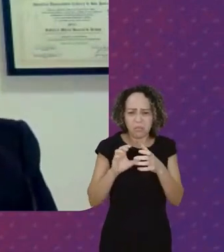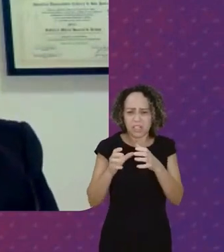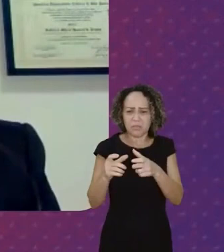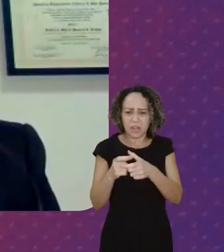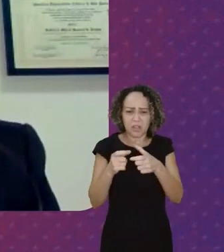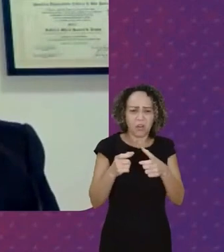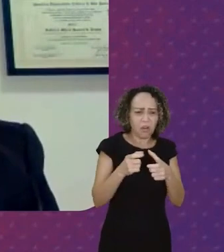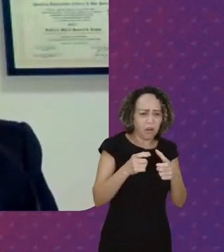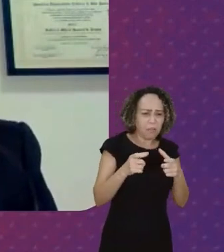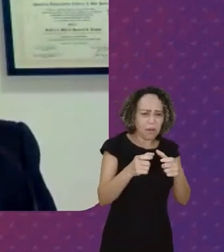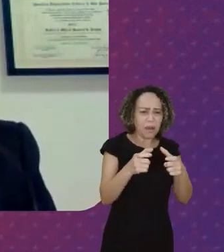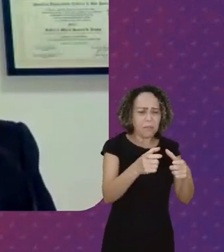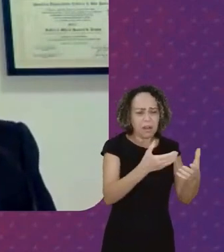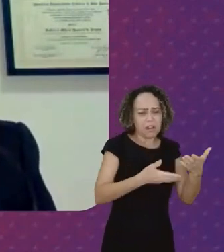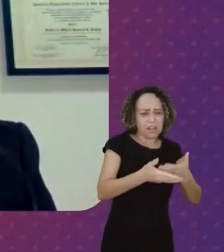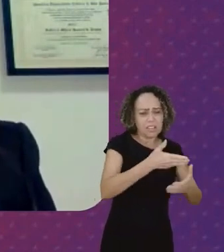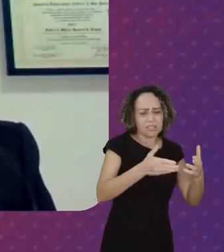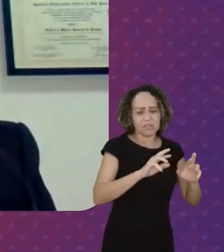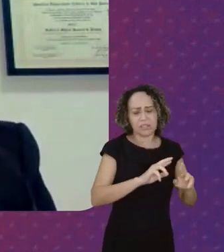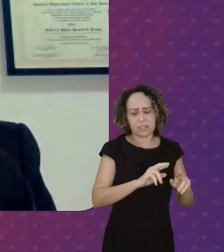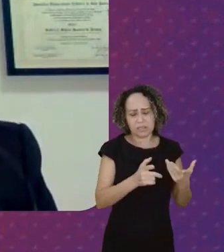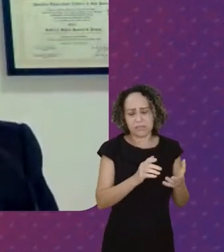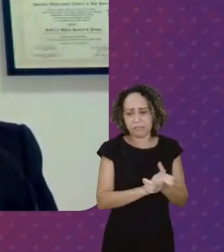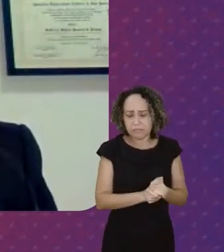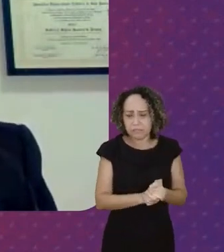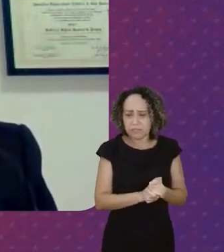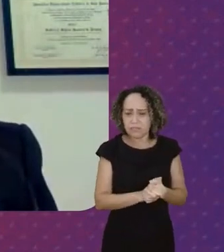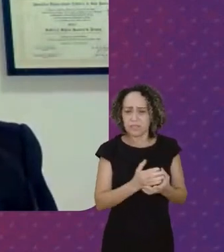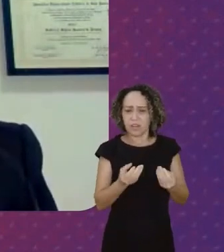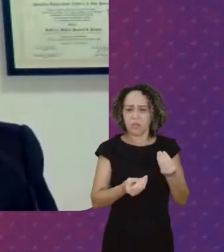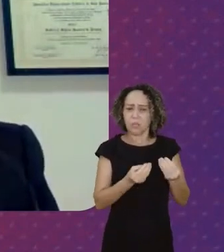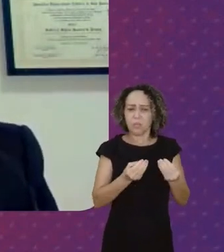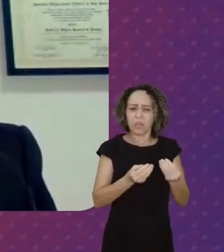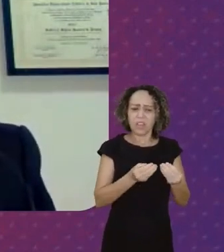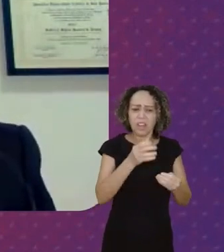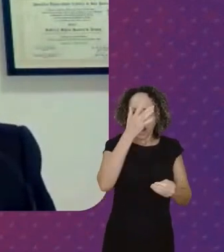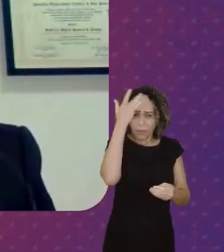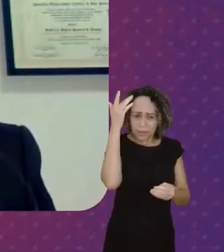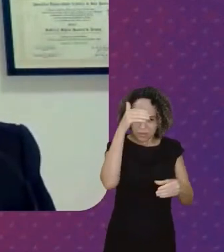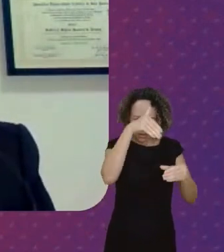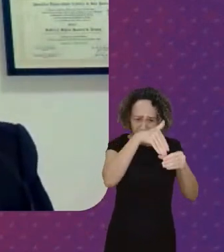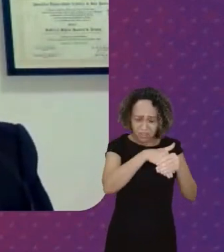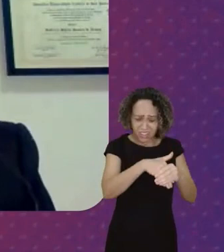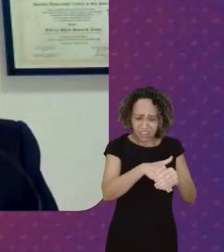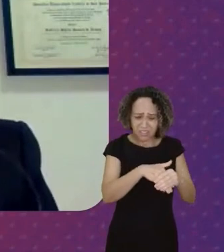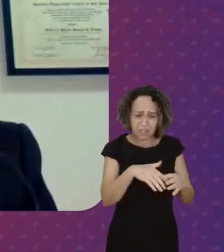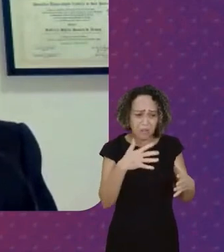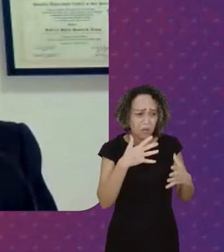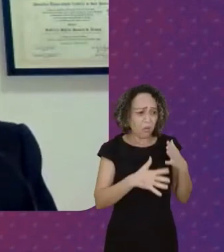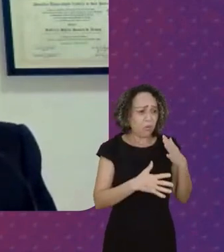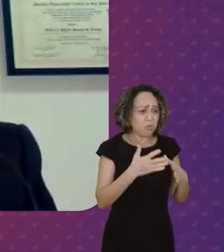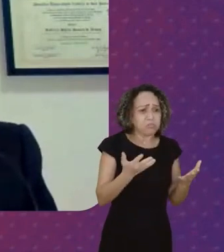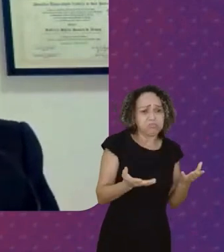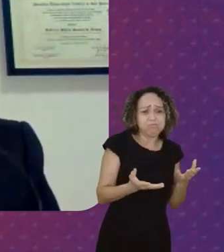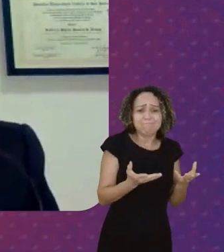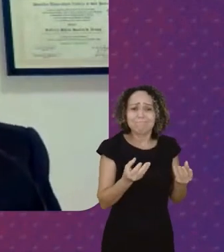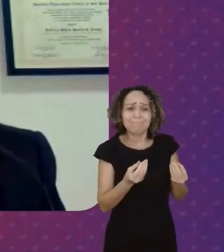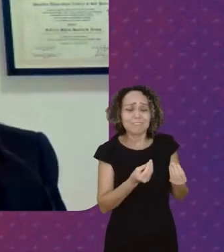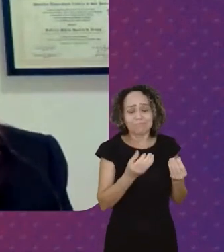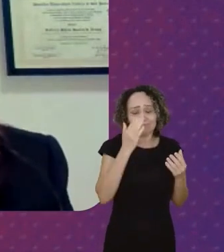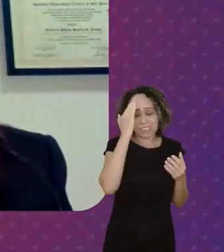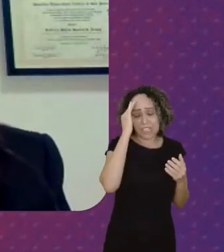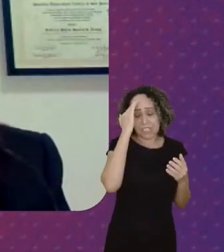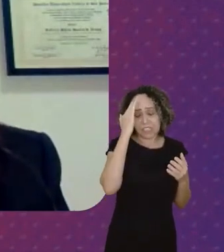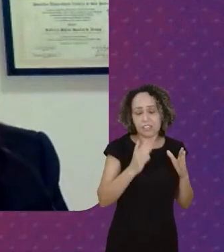eleitora, né, porque como a gente tem esse modelo para preencher as vagas do Legislativo pelo voto proporcional, o